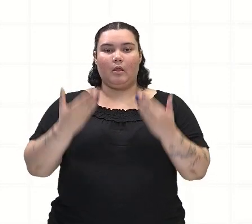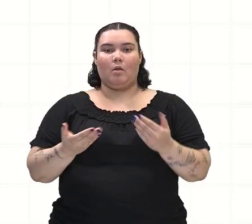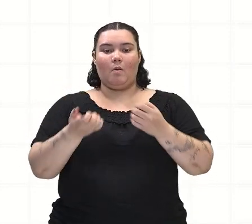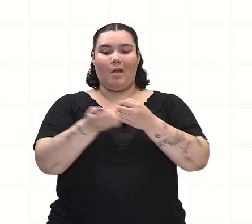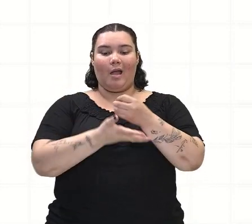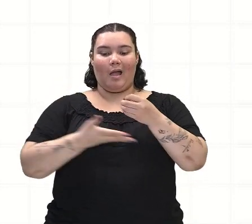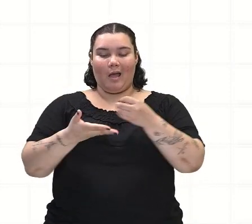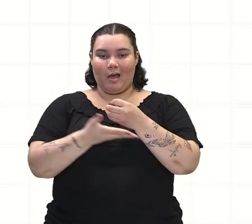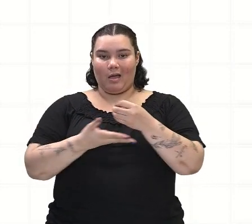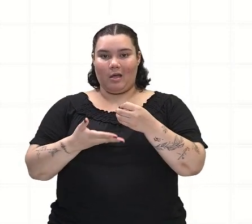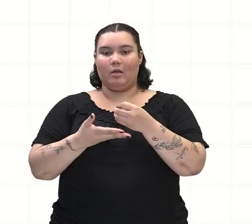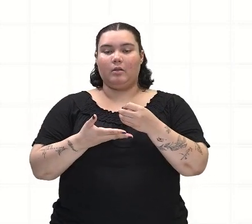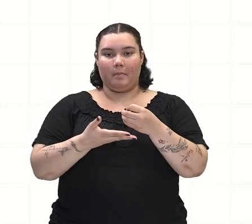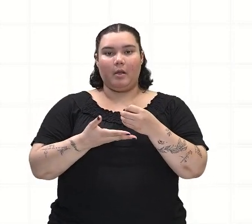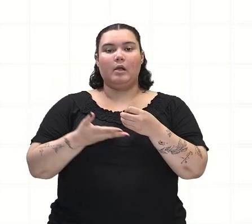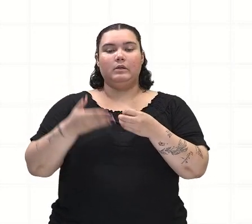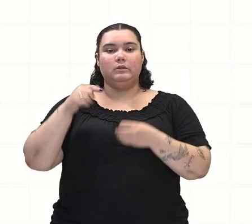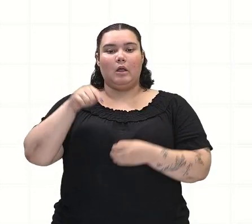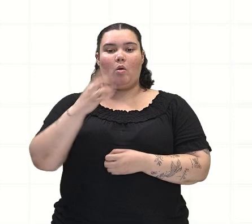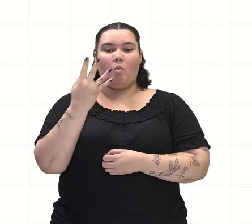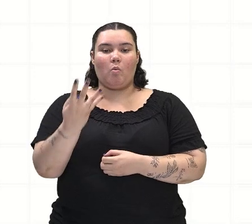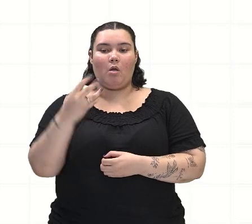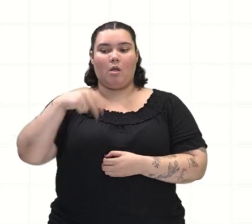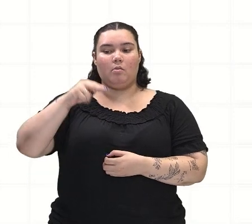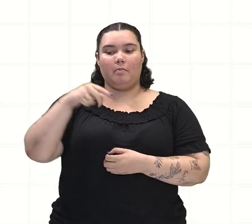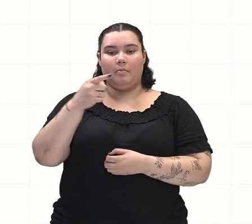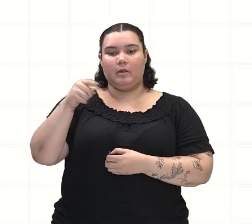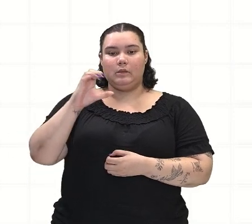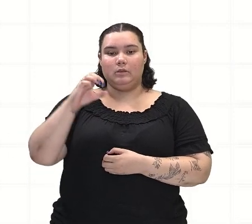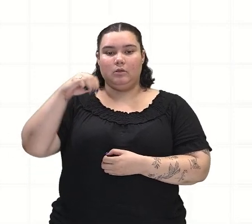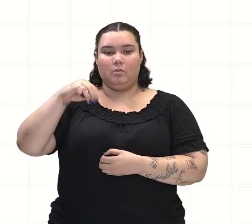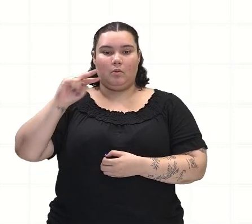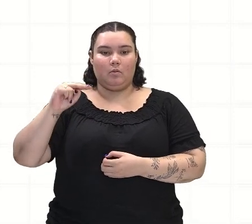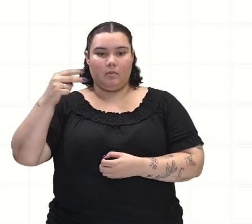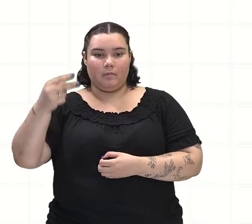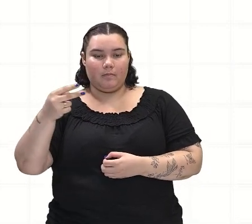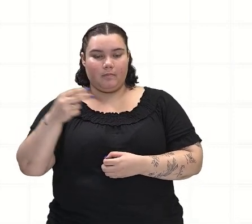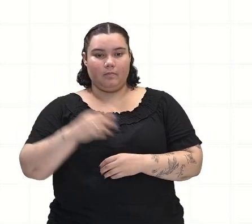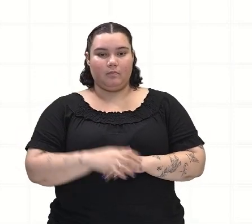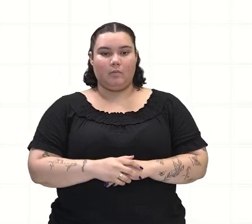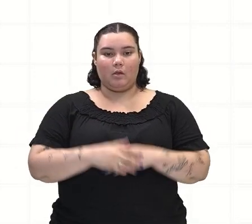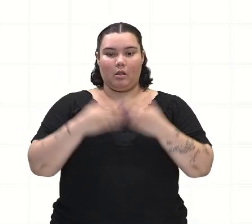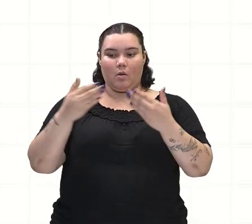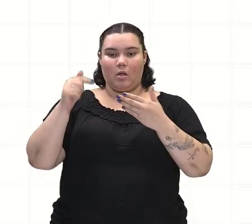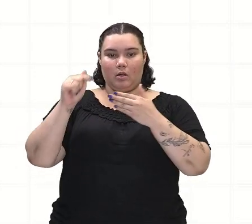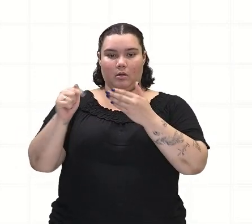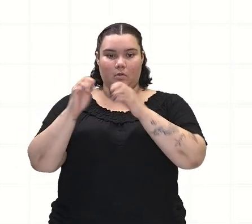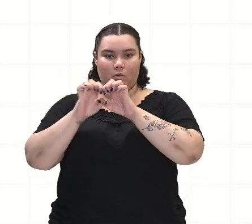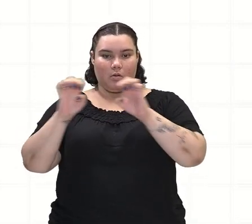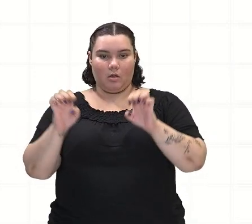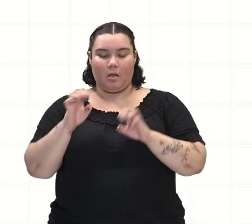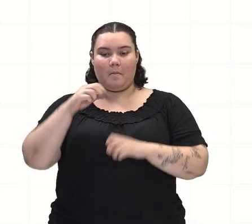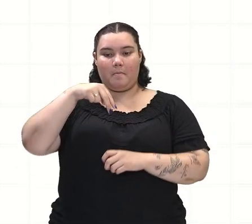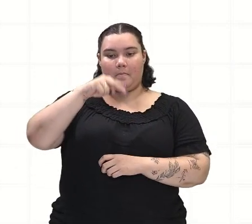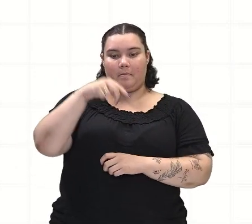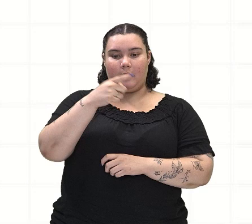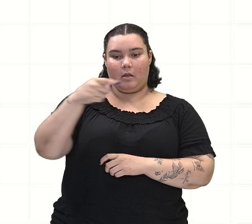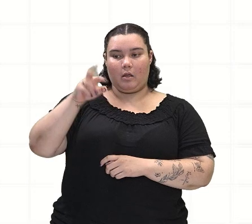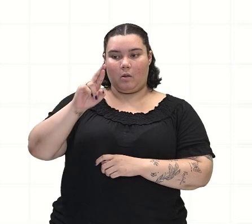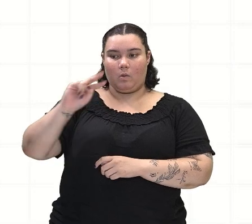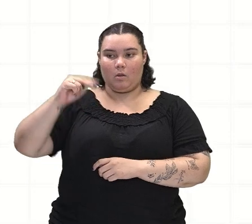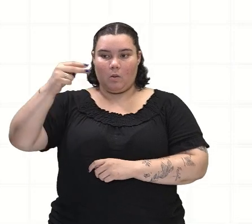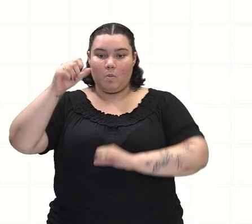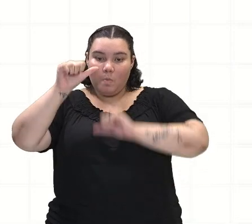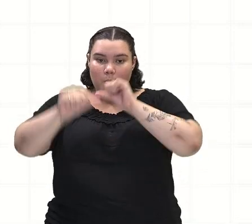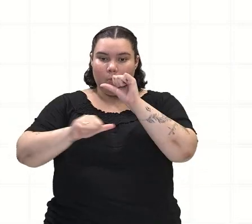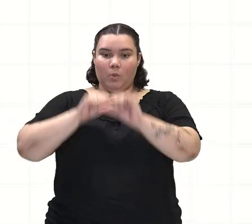base é 4 π centímetros quadrados, significa que no lugar desse πr ao quadrado, eu vou